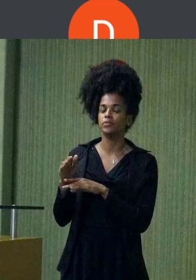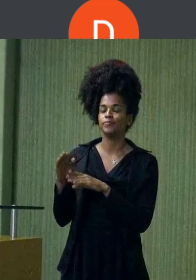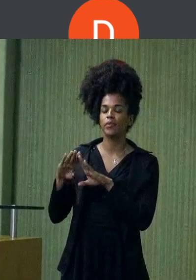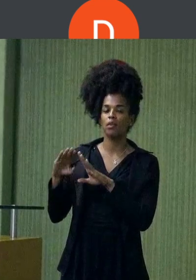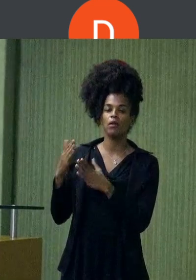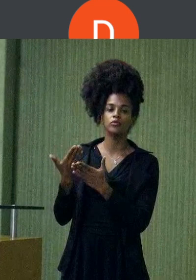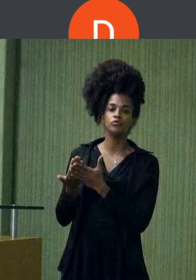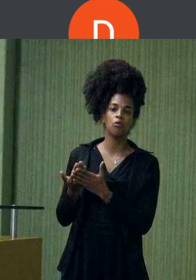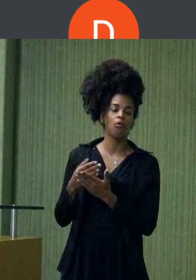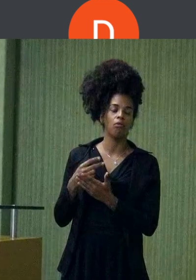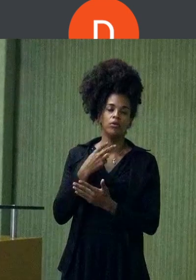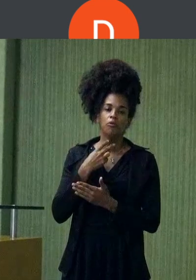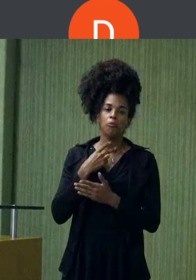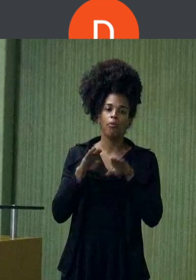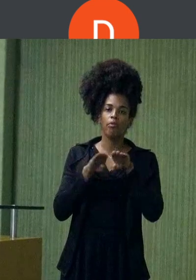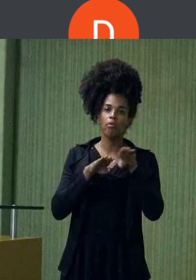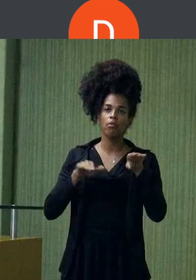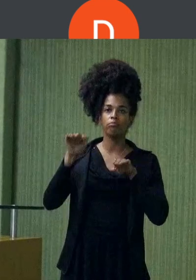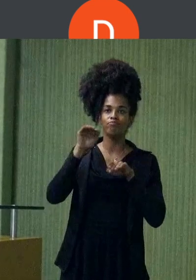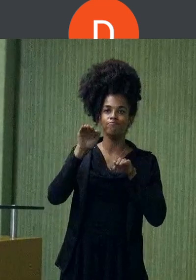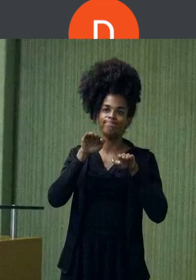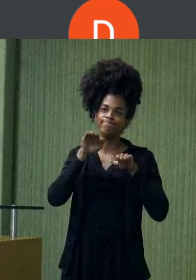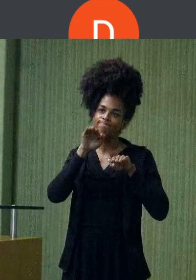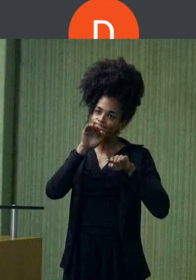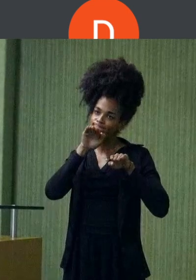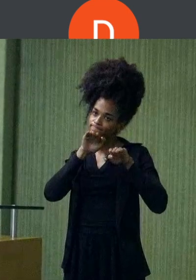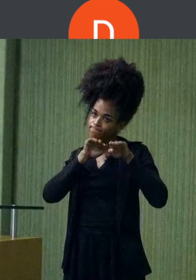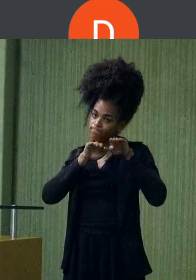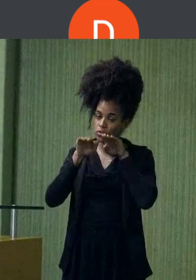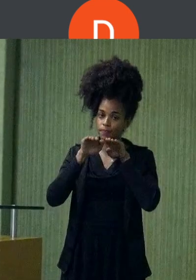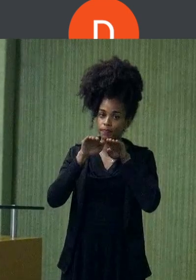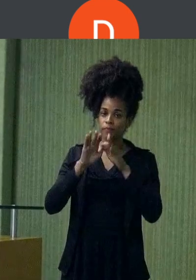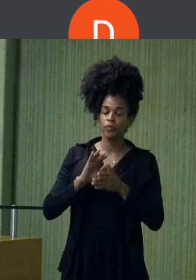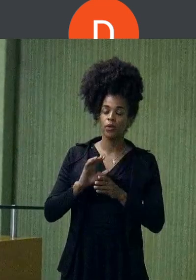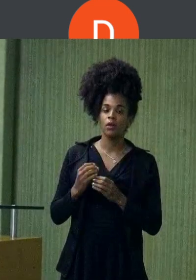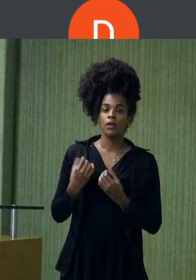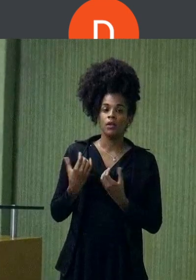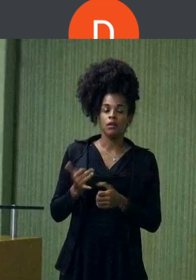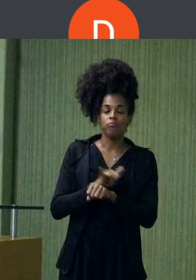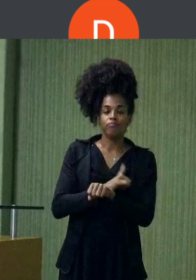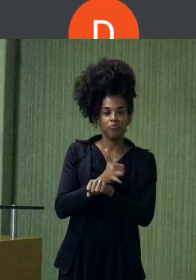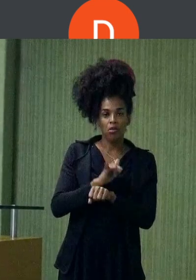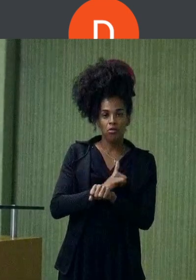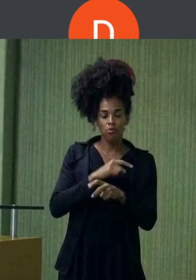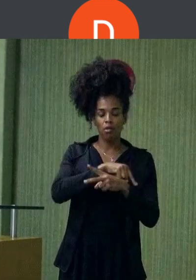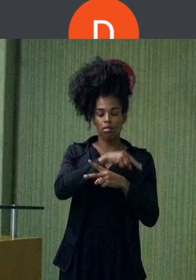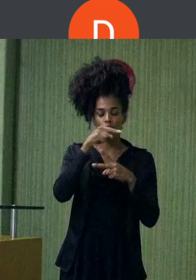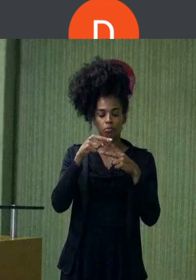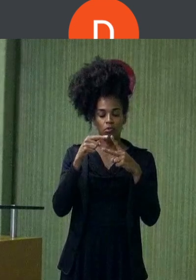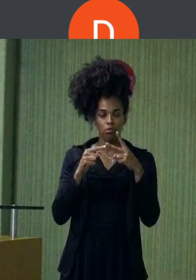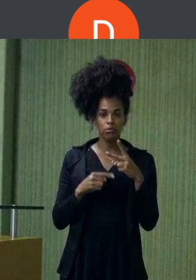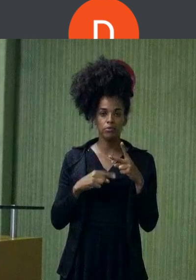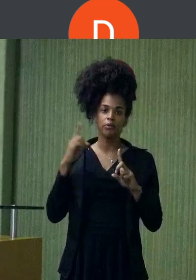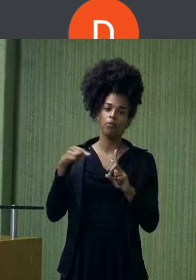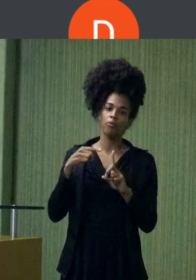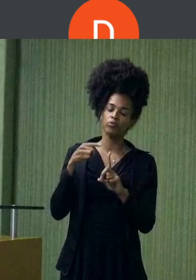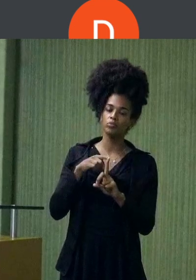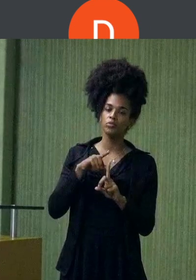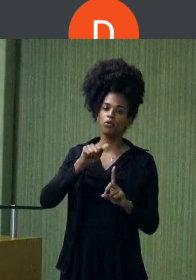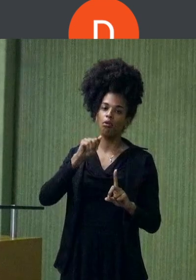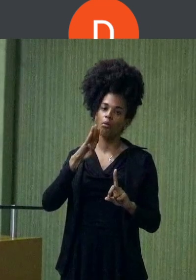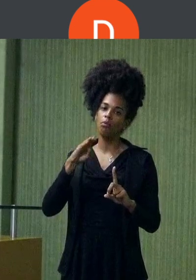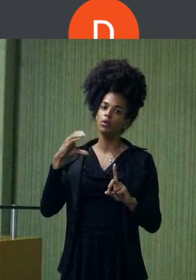ser inferior a 90% a aí duas estratégias apontadas para o objetivo da alfabetização